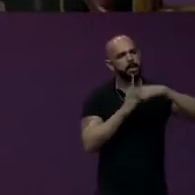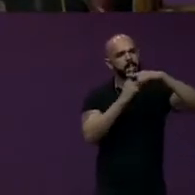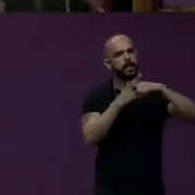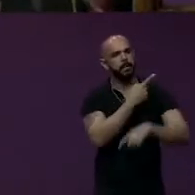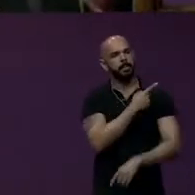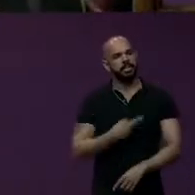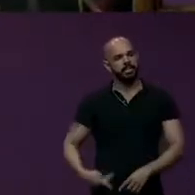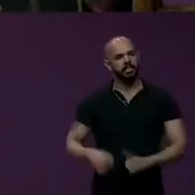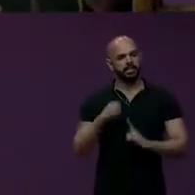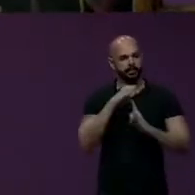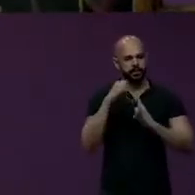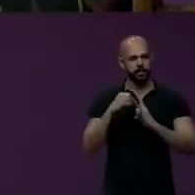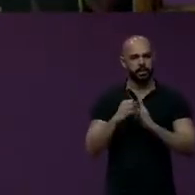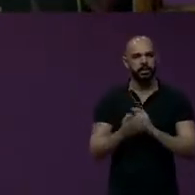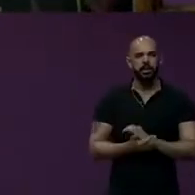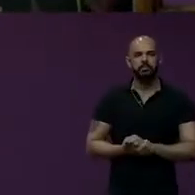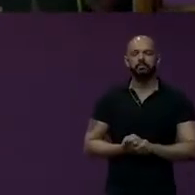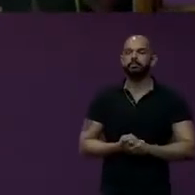isso.